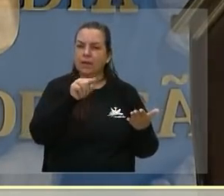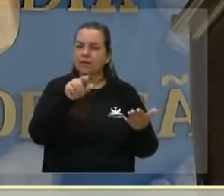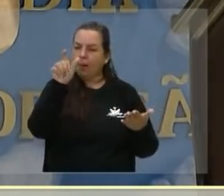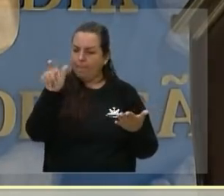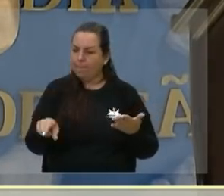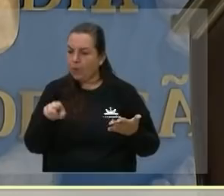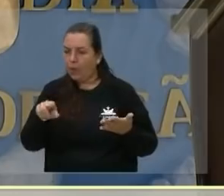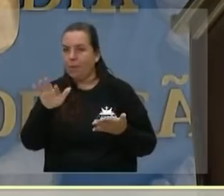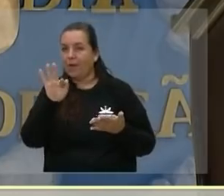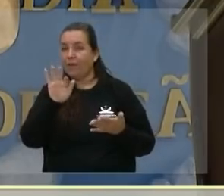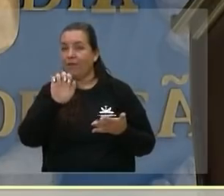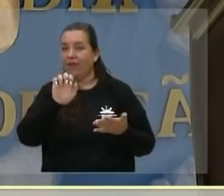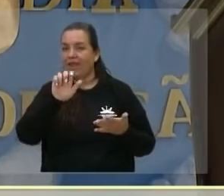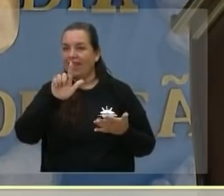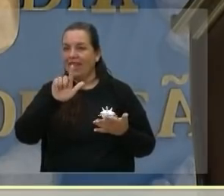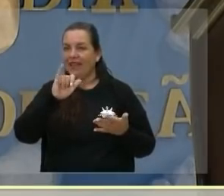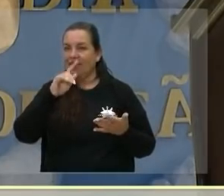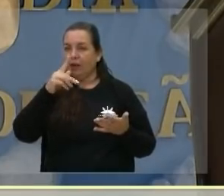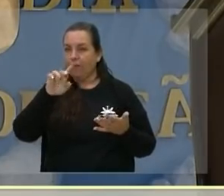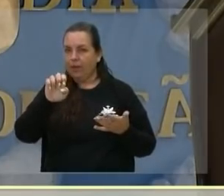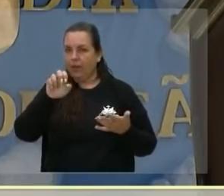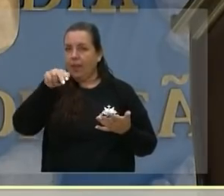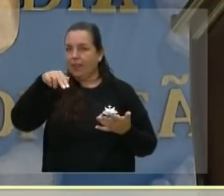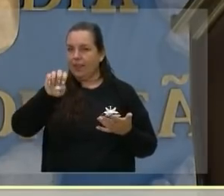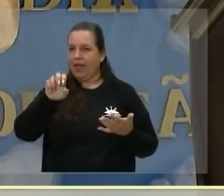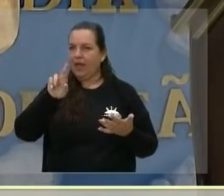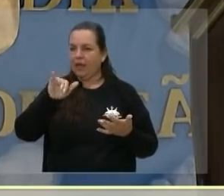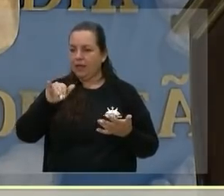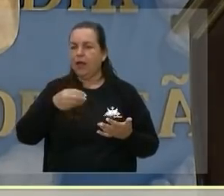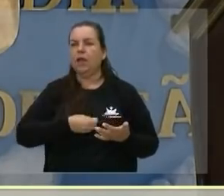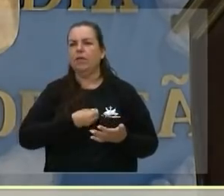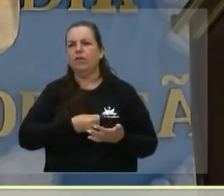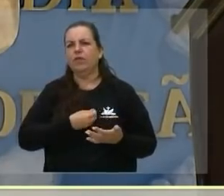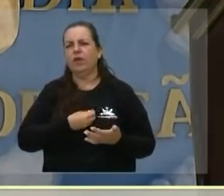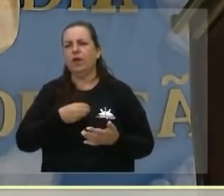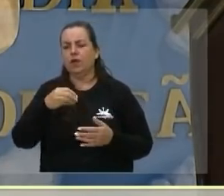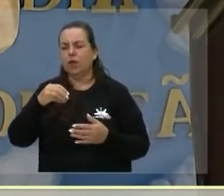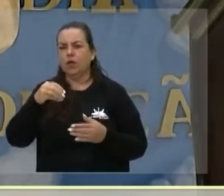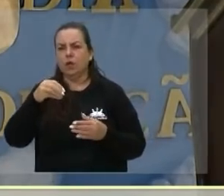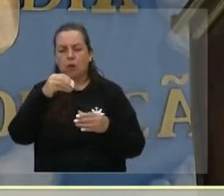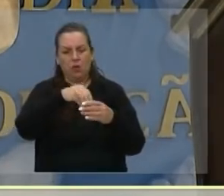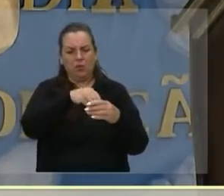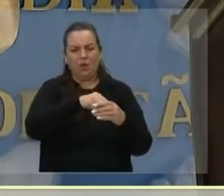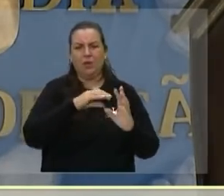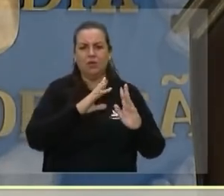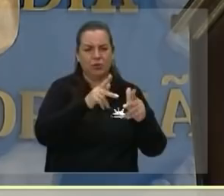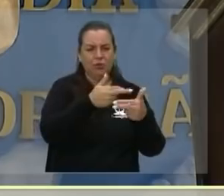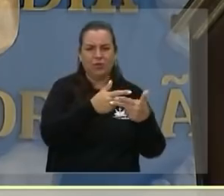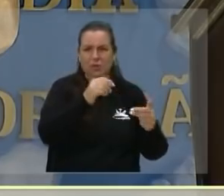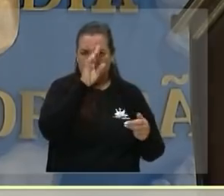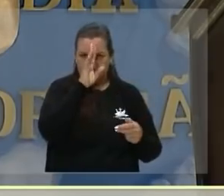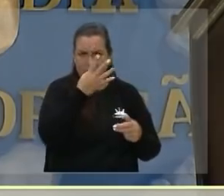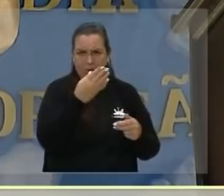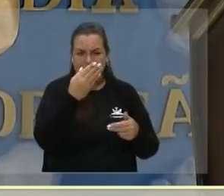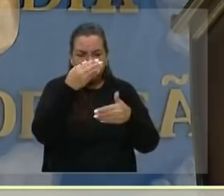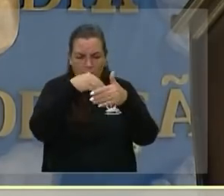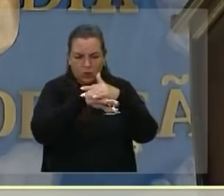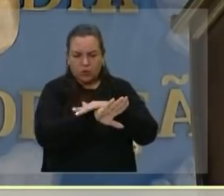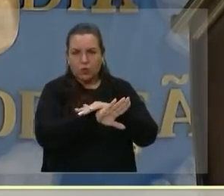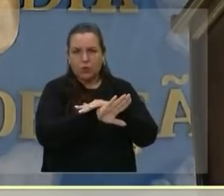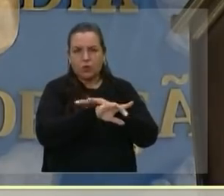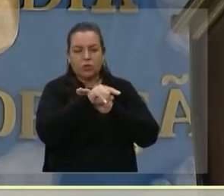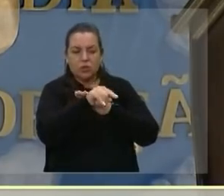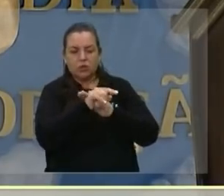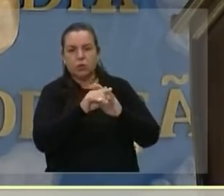homem filipe eu vivia no meio de tudo isso escondido numa